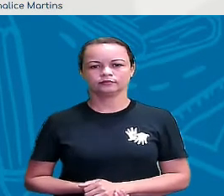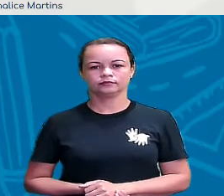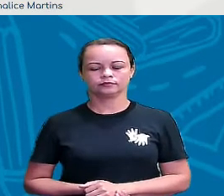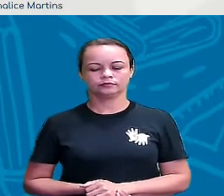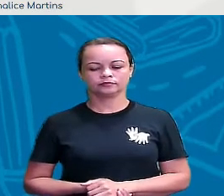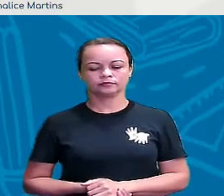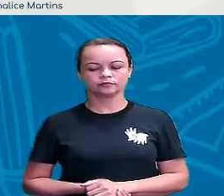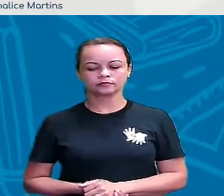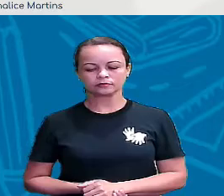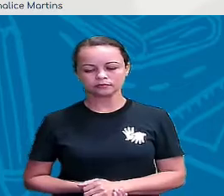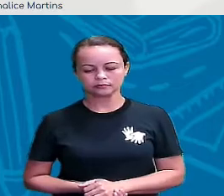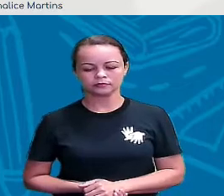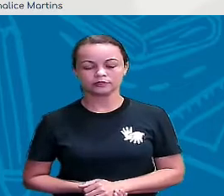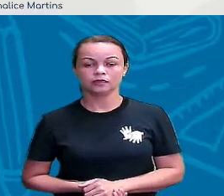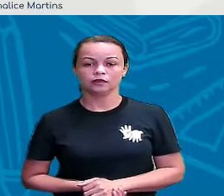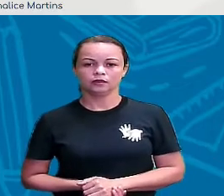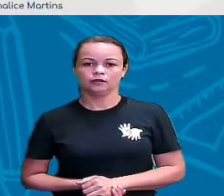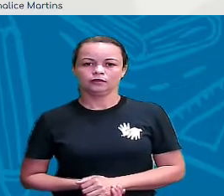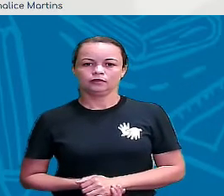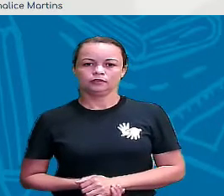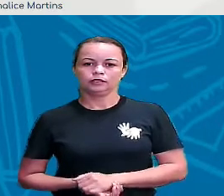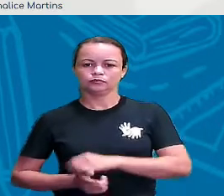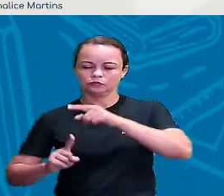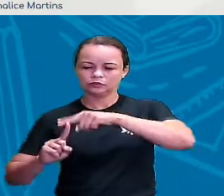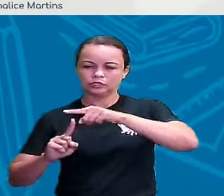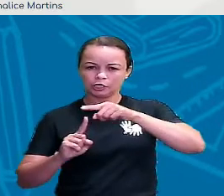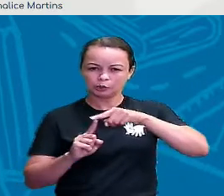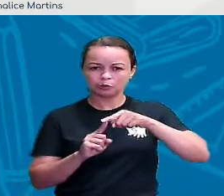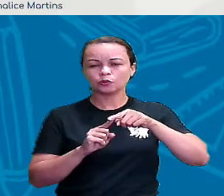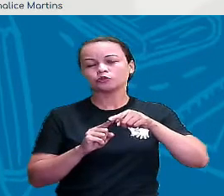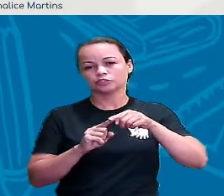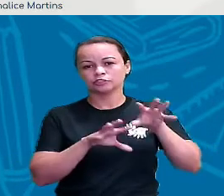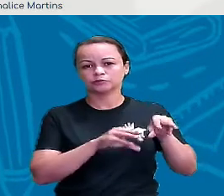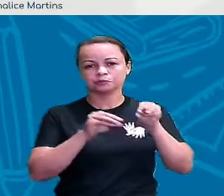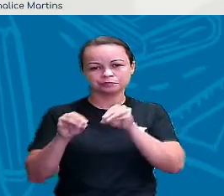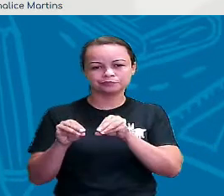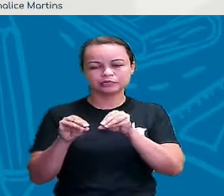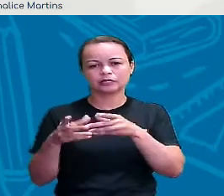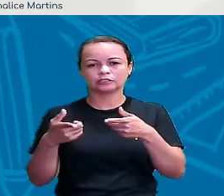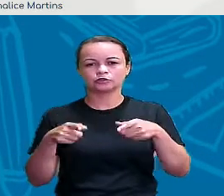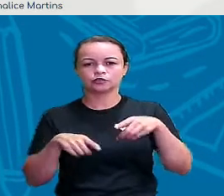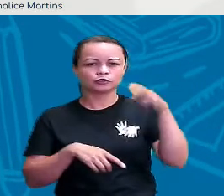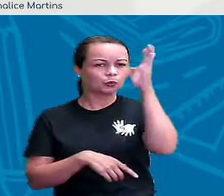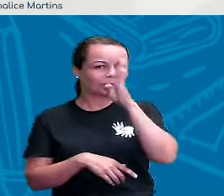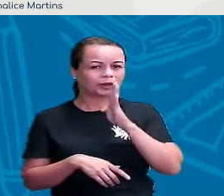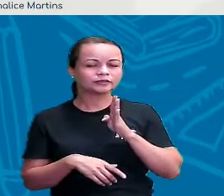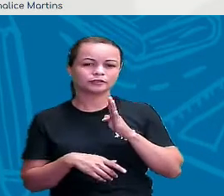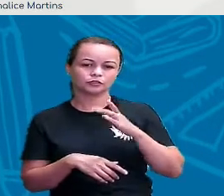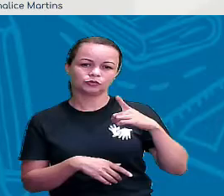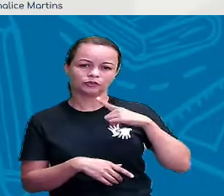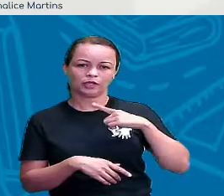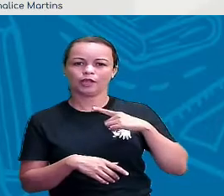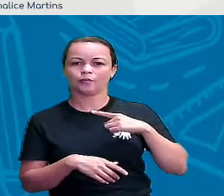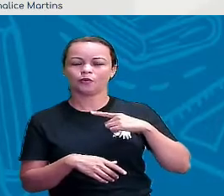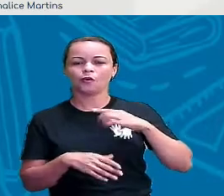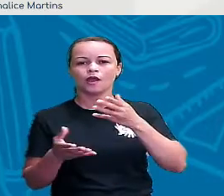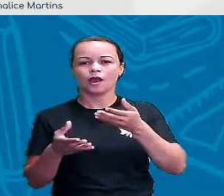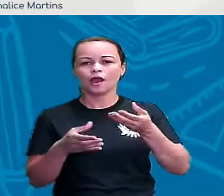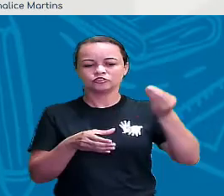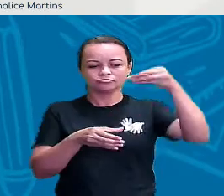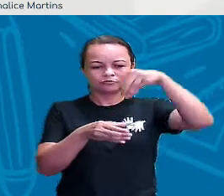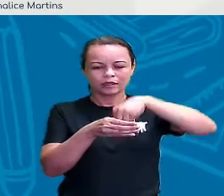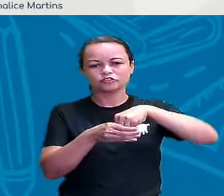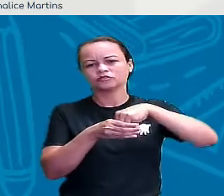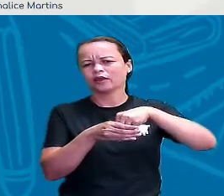E aí a gente tem alguns tipos de migrações, né? No Brasil a gente tem as migrações externas. E aí o que